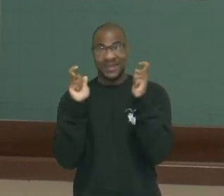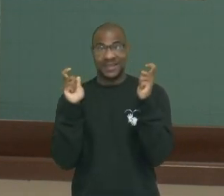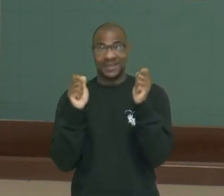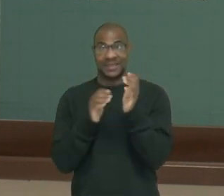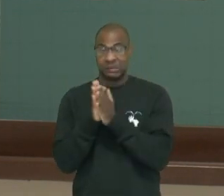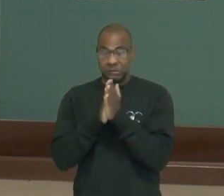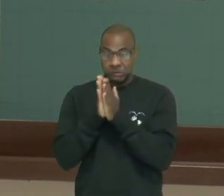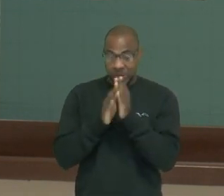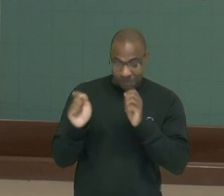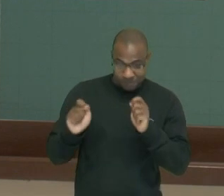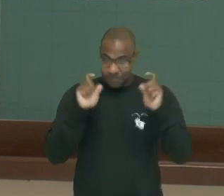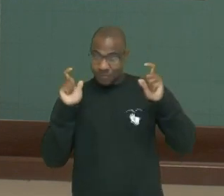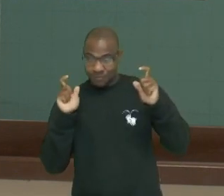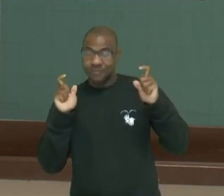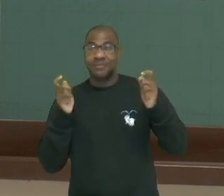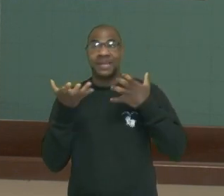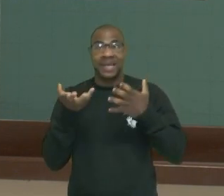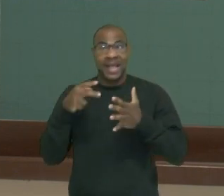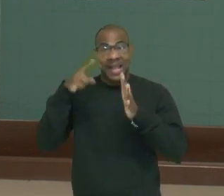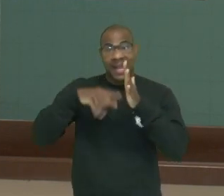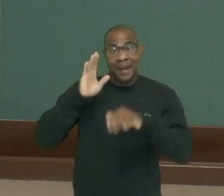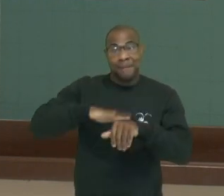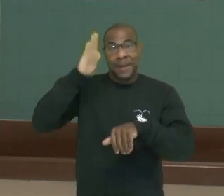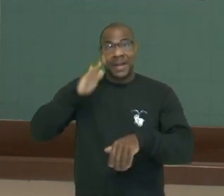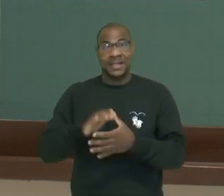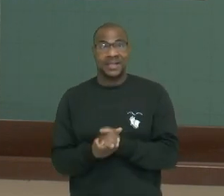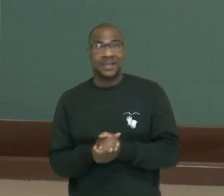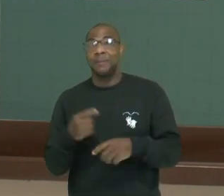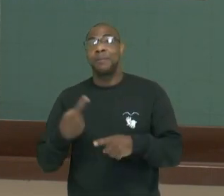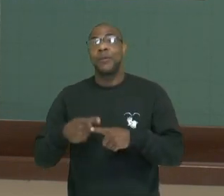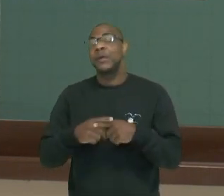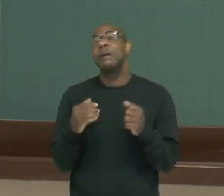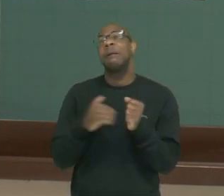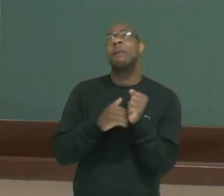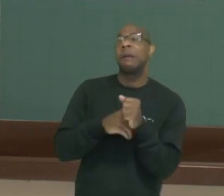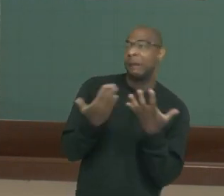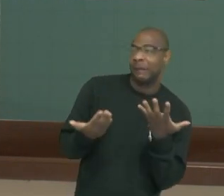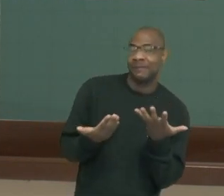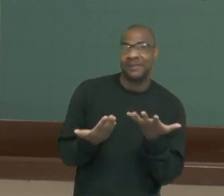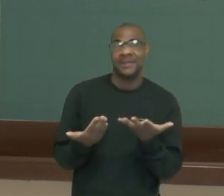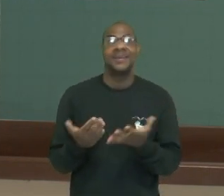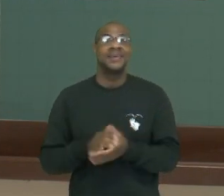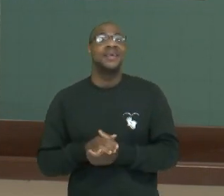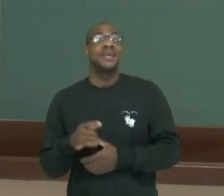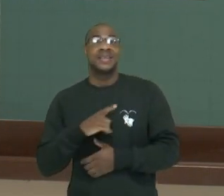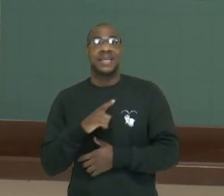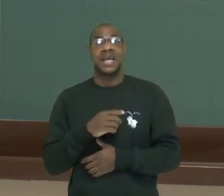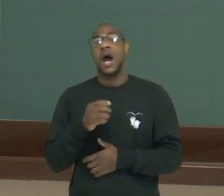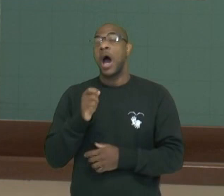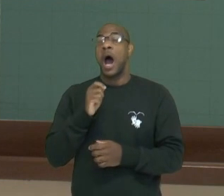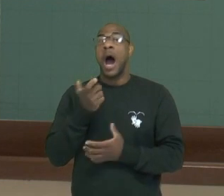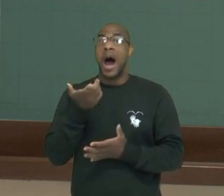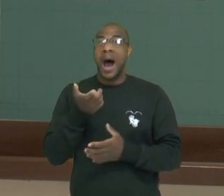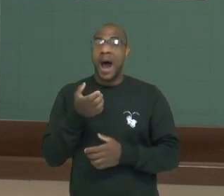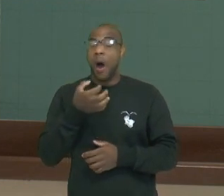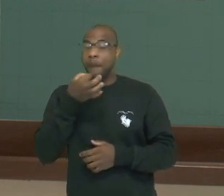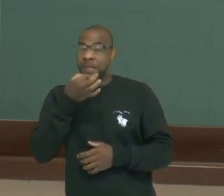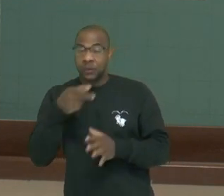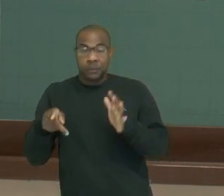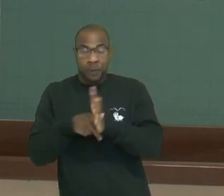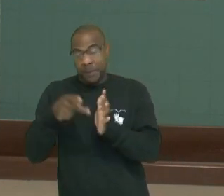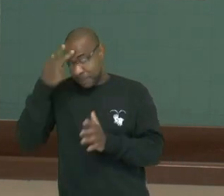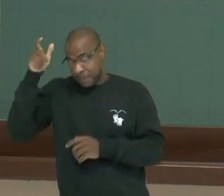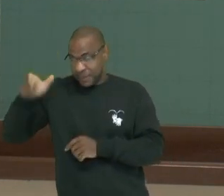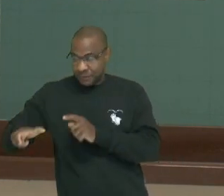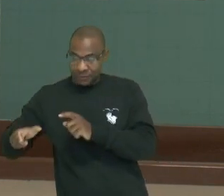do leitor. Além do que, nós temos aqui a opinião do próprio entrevistado já no título. A questão